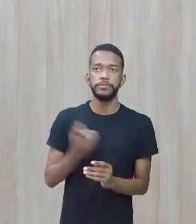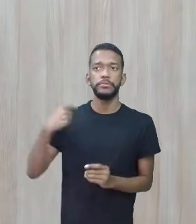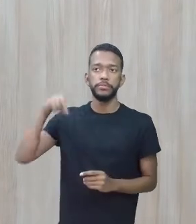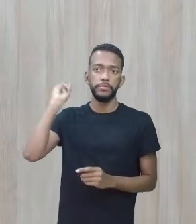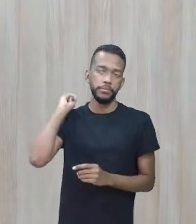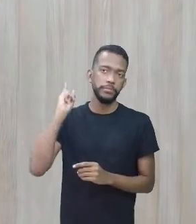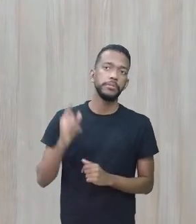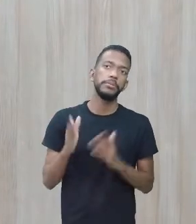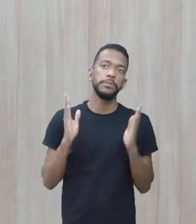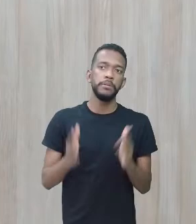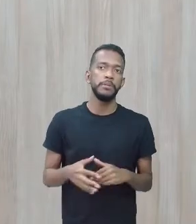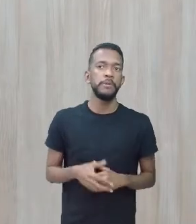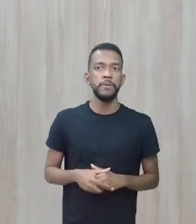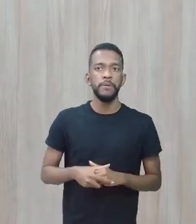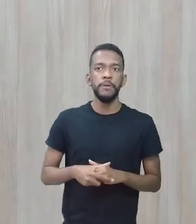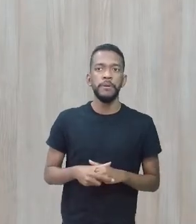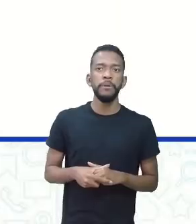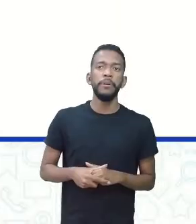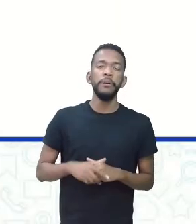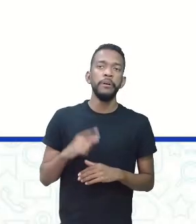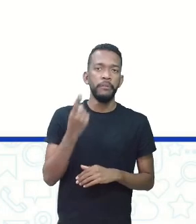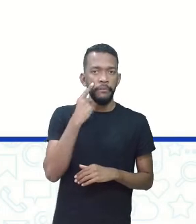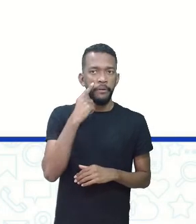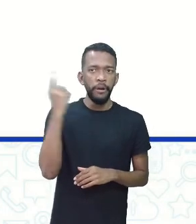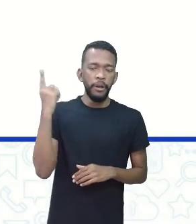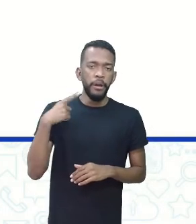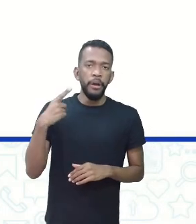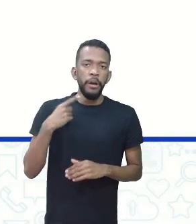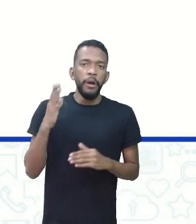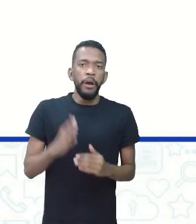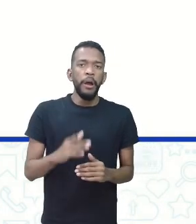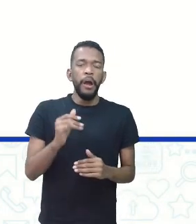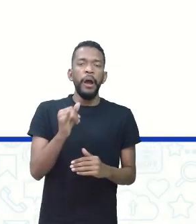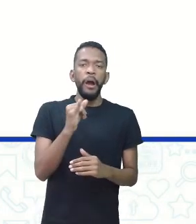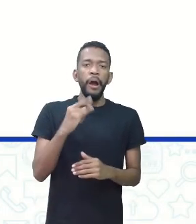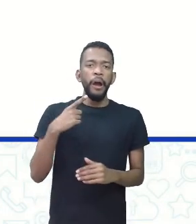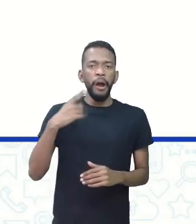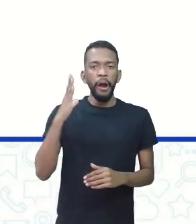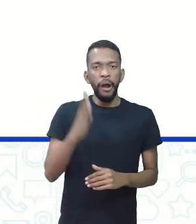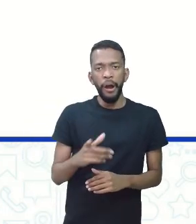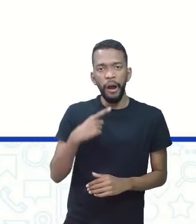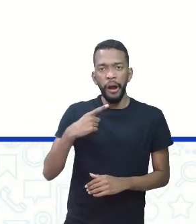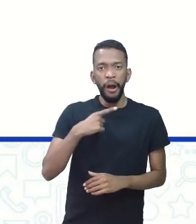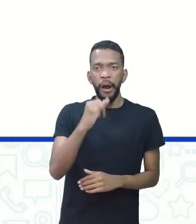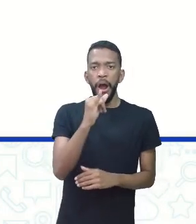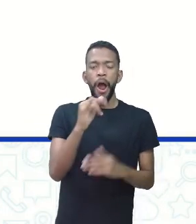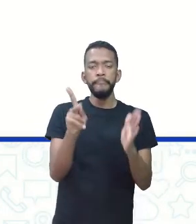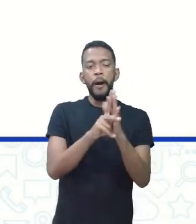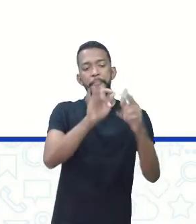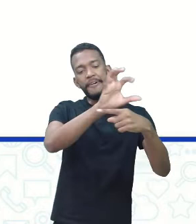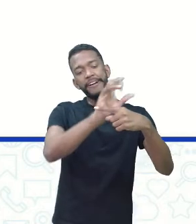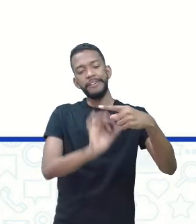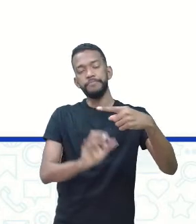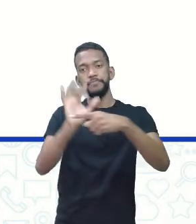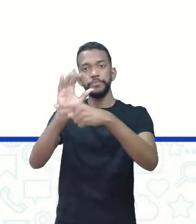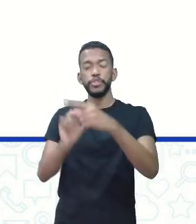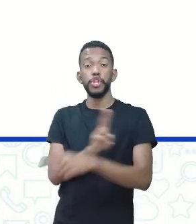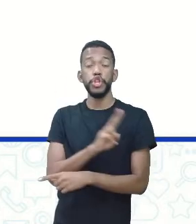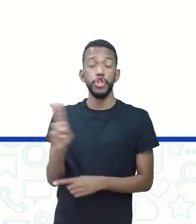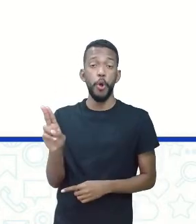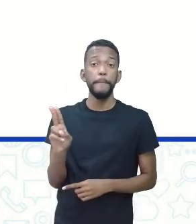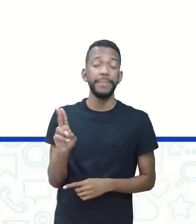semana passada. Então, vê, aqui a gente tem frações equivalentes e a gente já viu que essa nomenclatura,